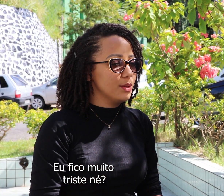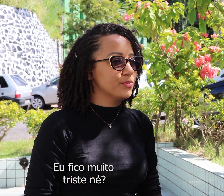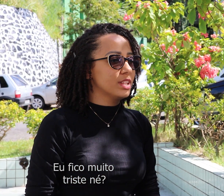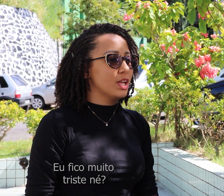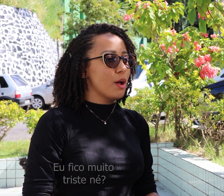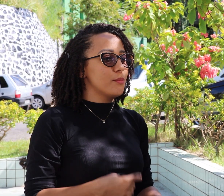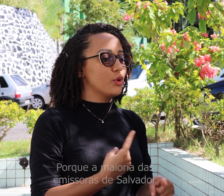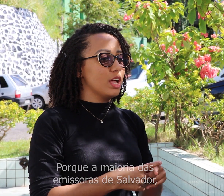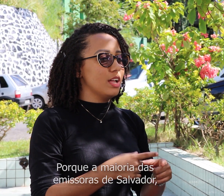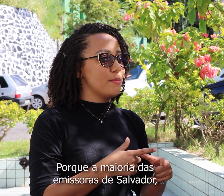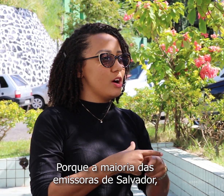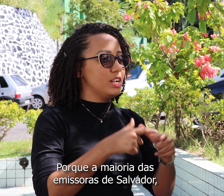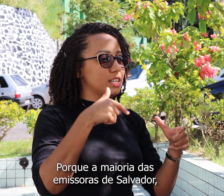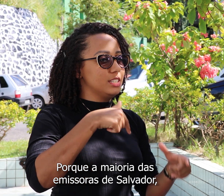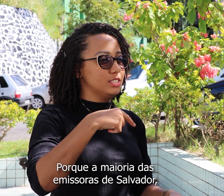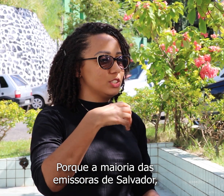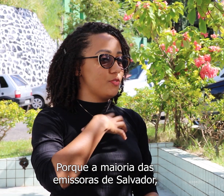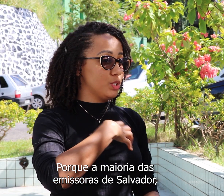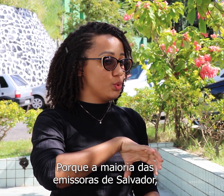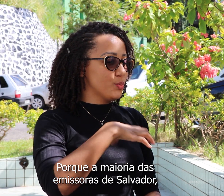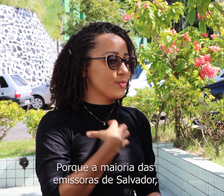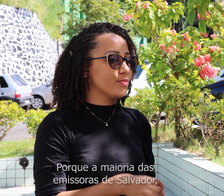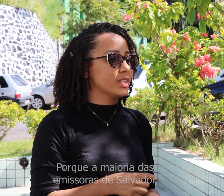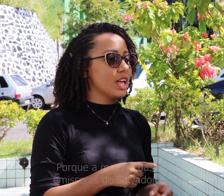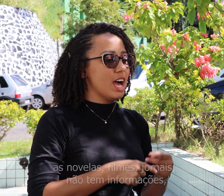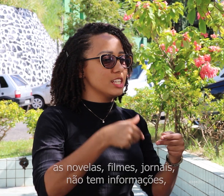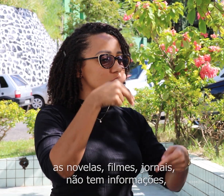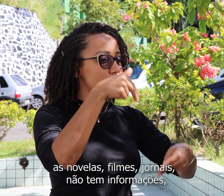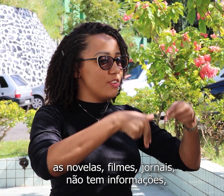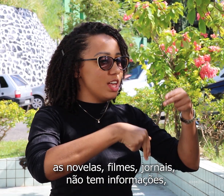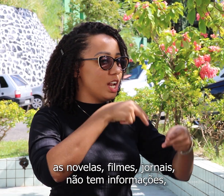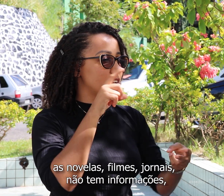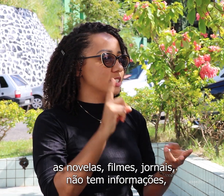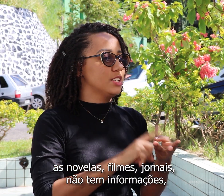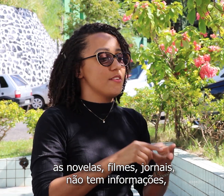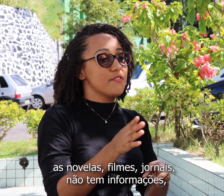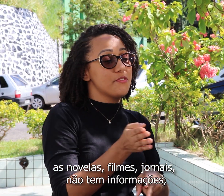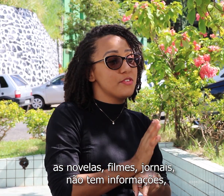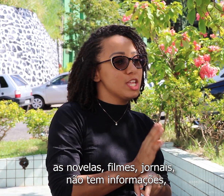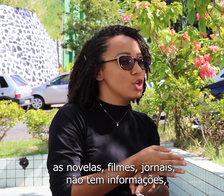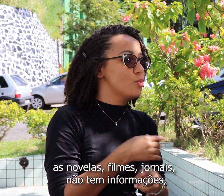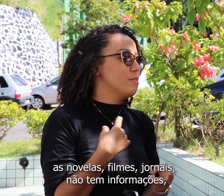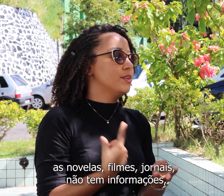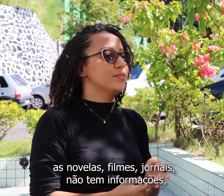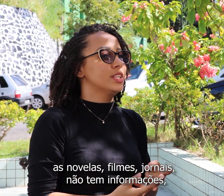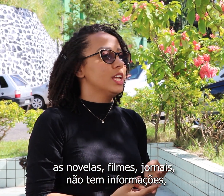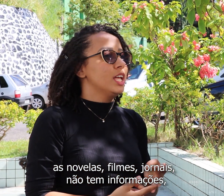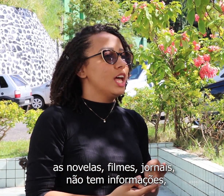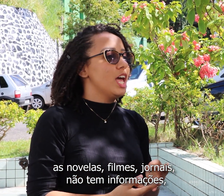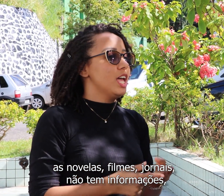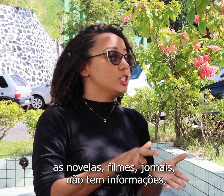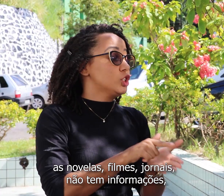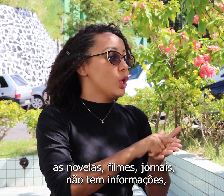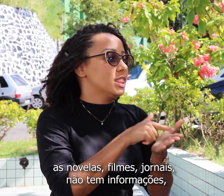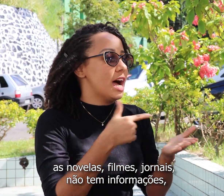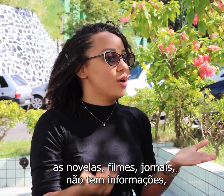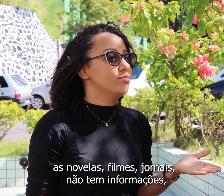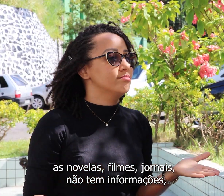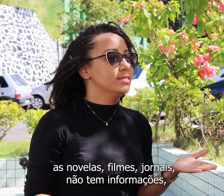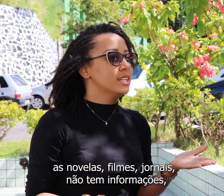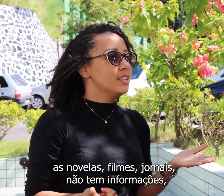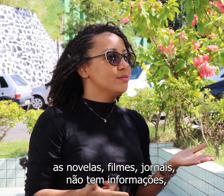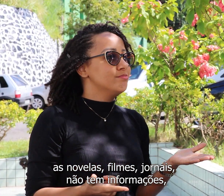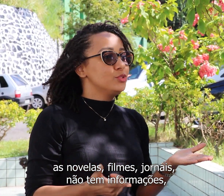triste, né? Porque a maioria aqui de Salvador, as novelas, filme,